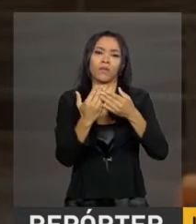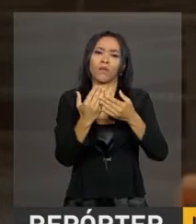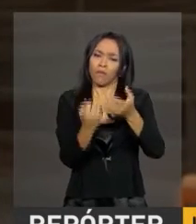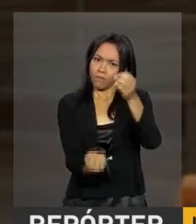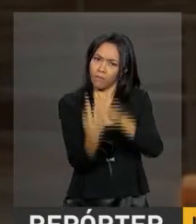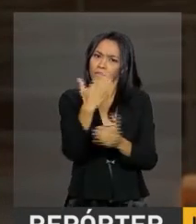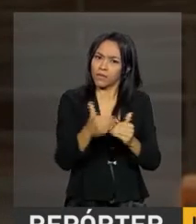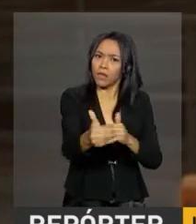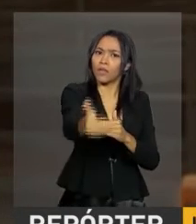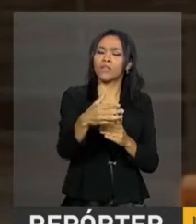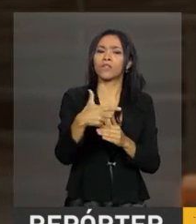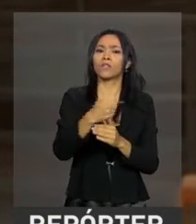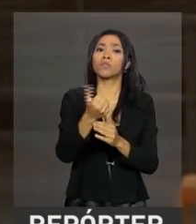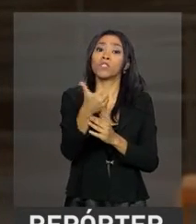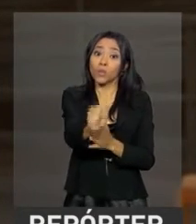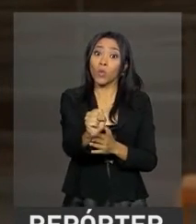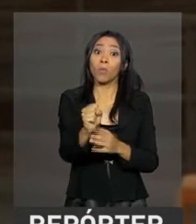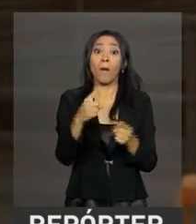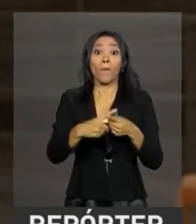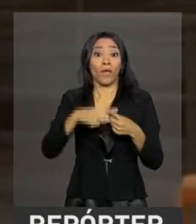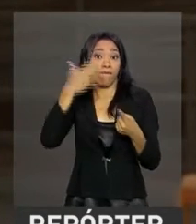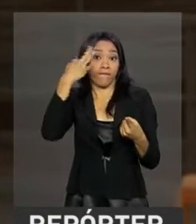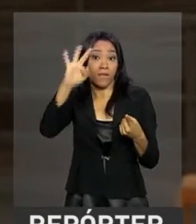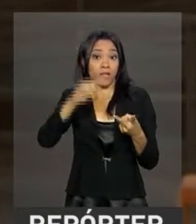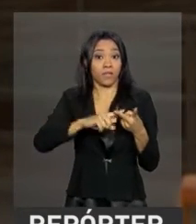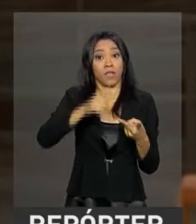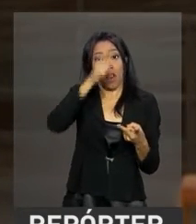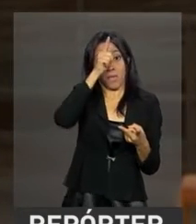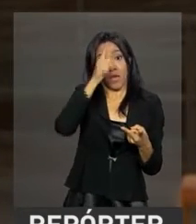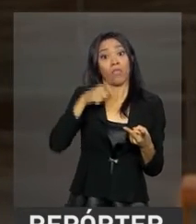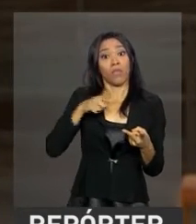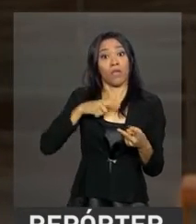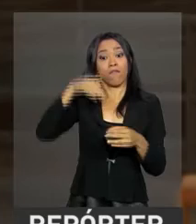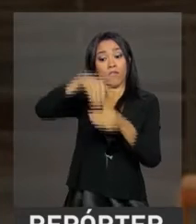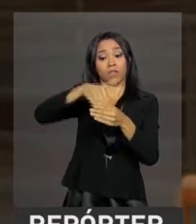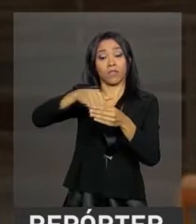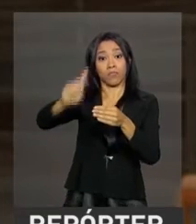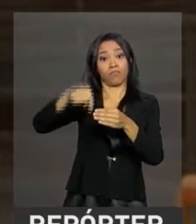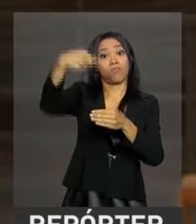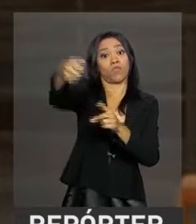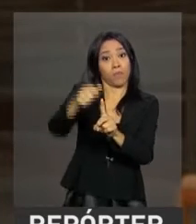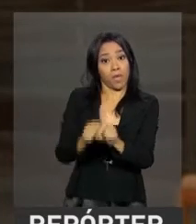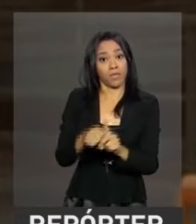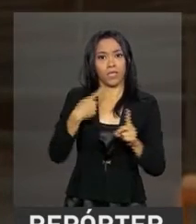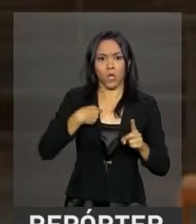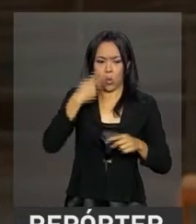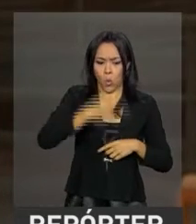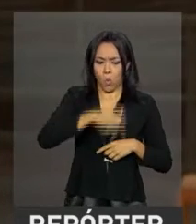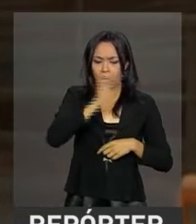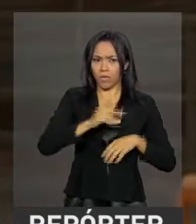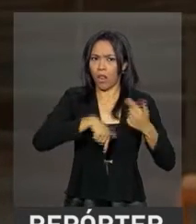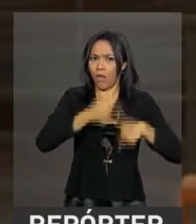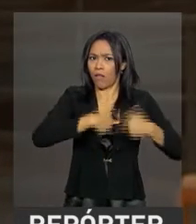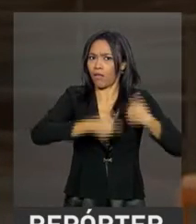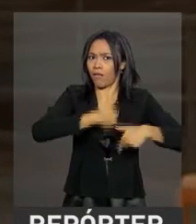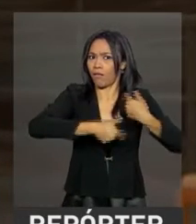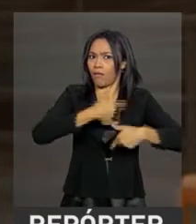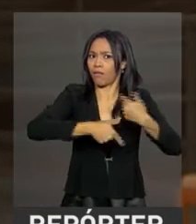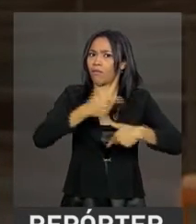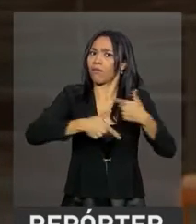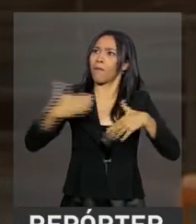porque frança e alemanha em eleições nos próximos meses o governo brasileiro trabalha para concretizar a parceria que deve